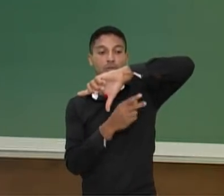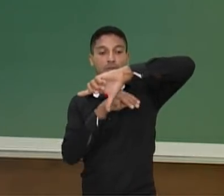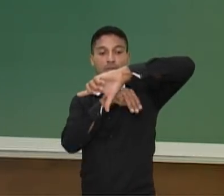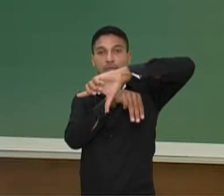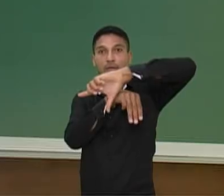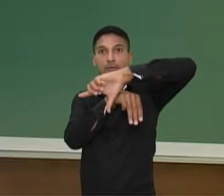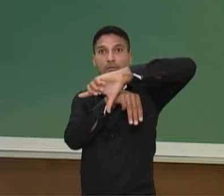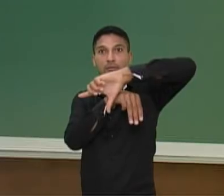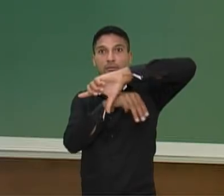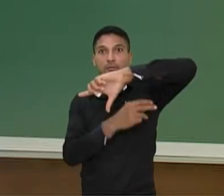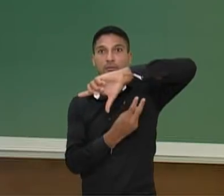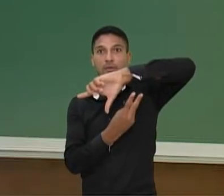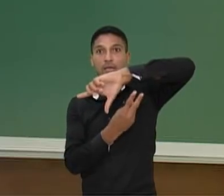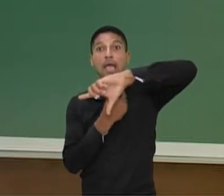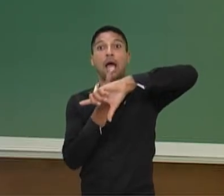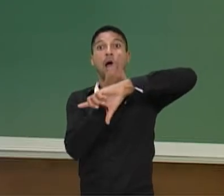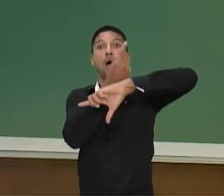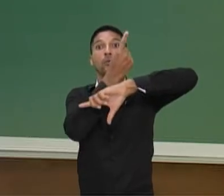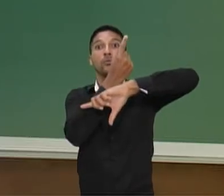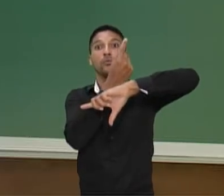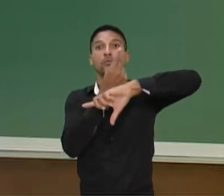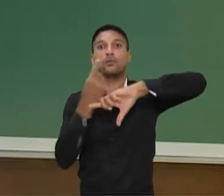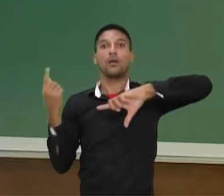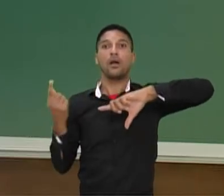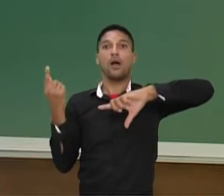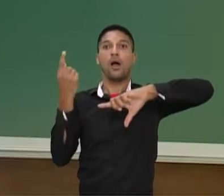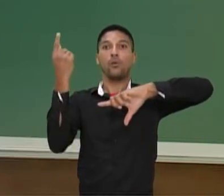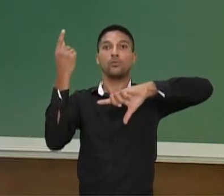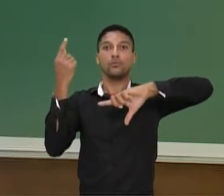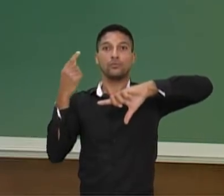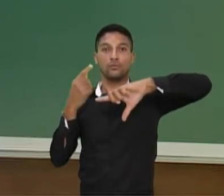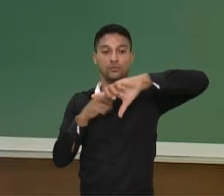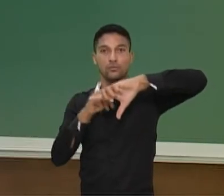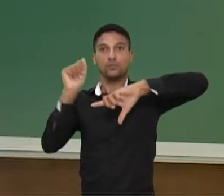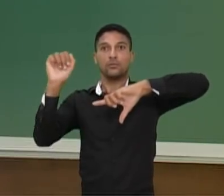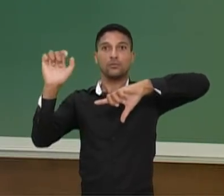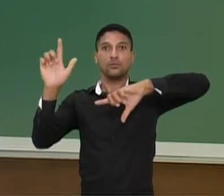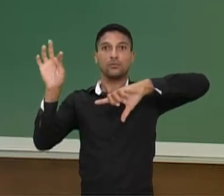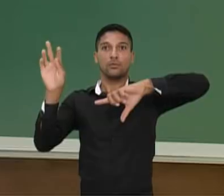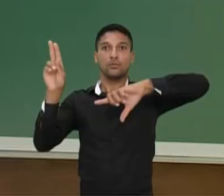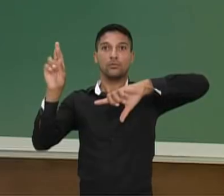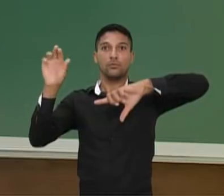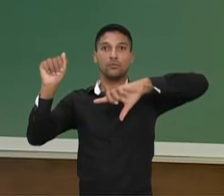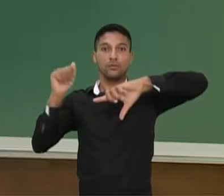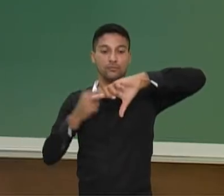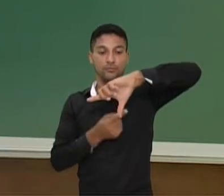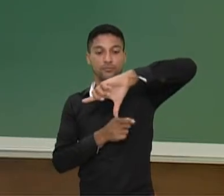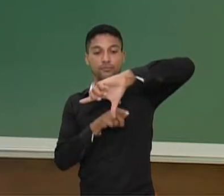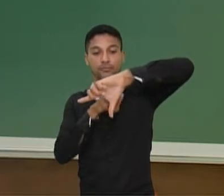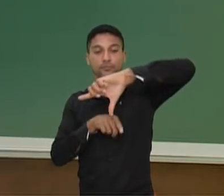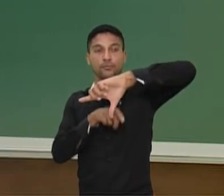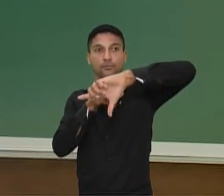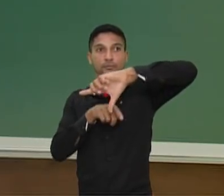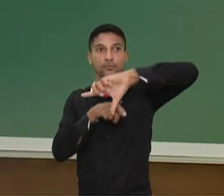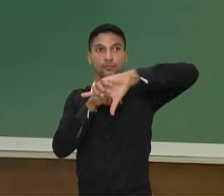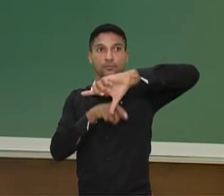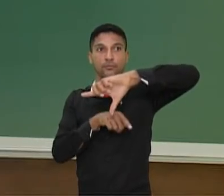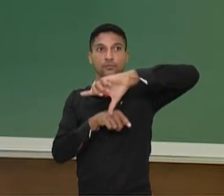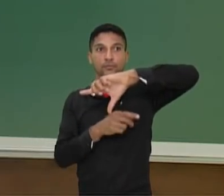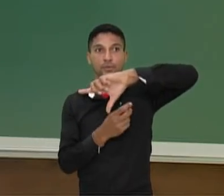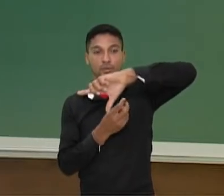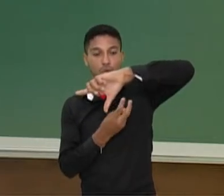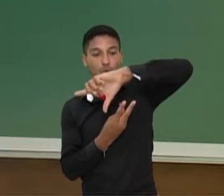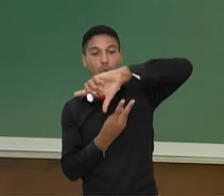tá bom? É a altura, existe diferença. Ó, se você esticar esse lado aqui, ó, ele vai ficar maior, ele vai vir parar aqui assim,